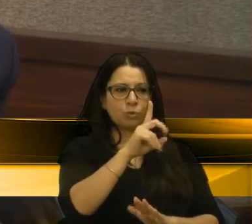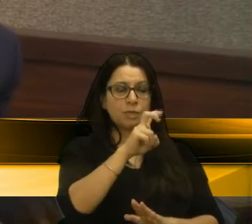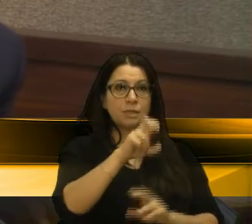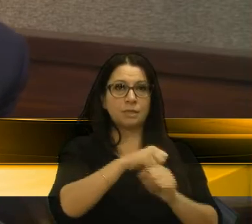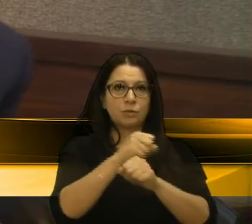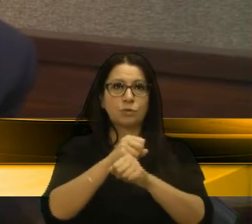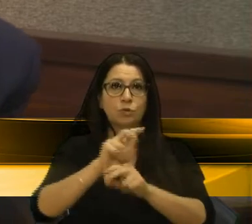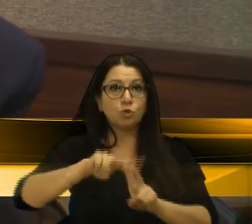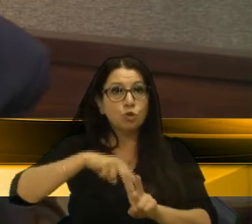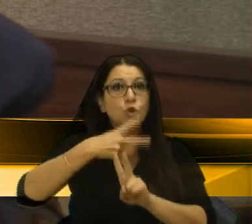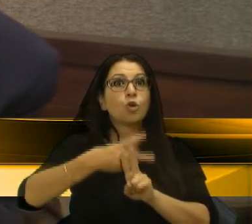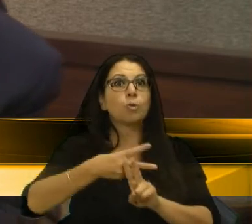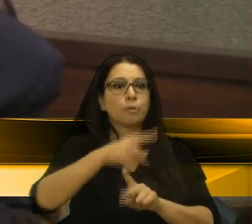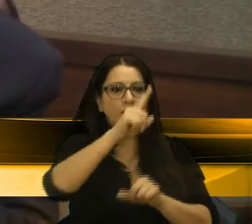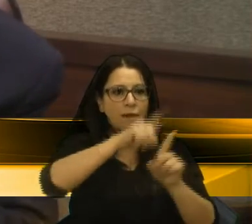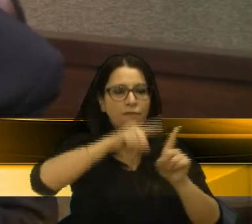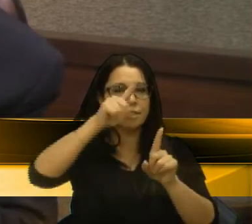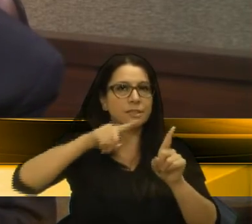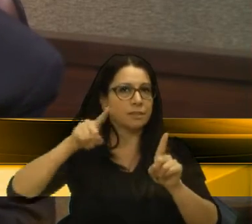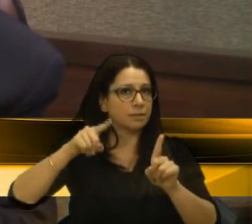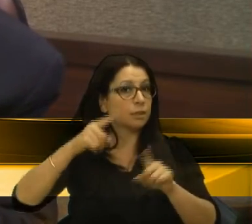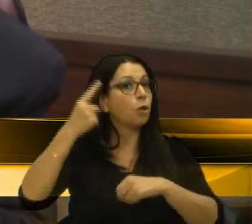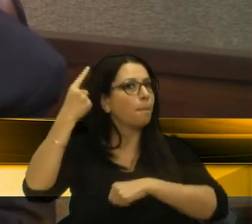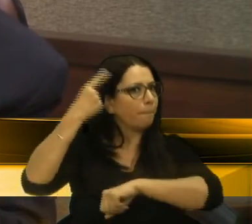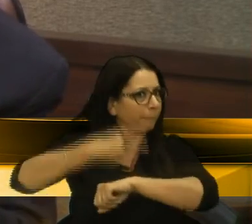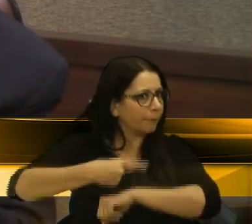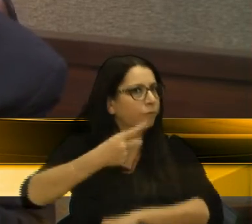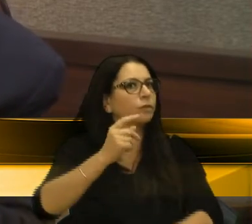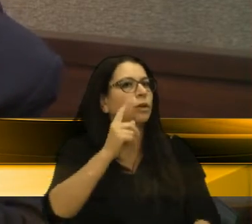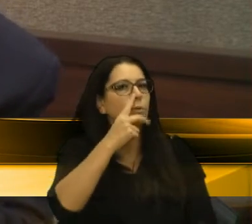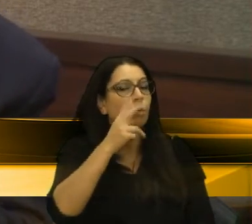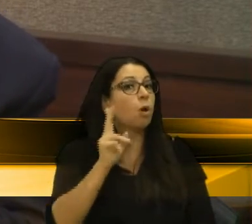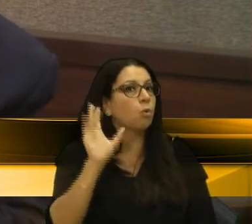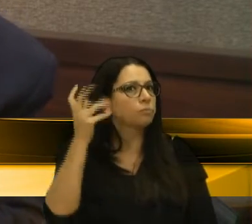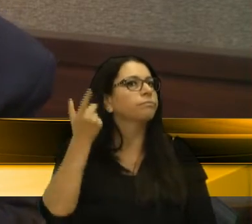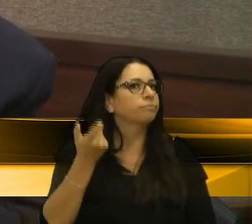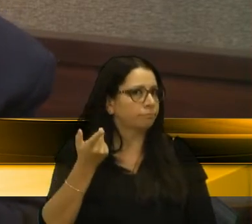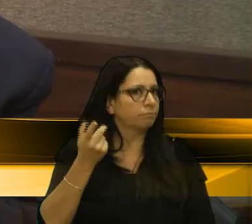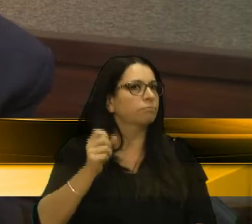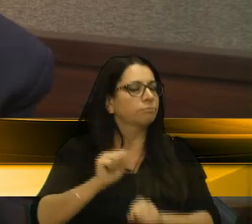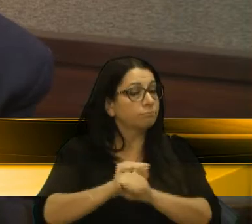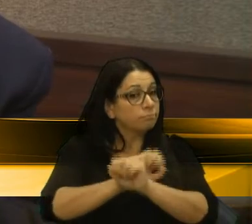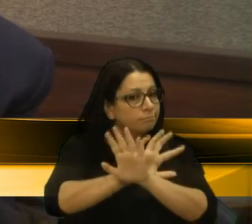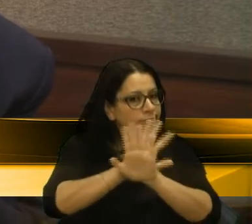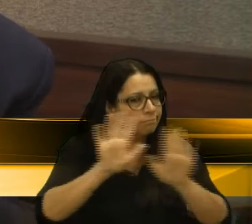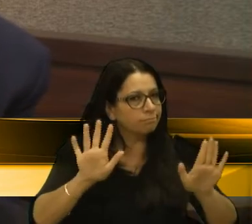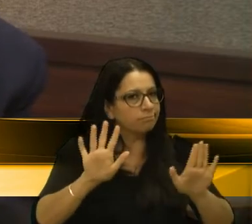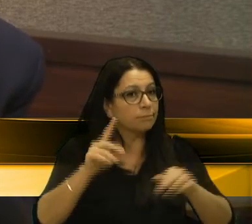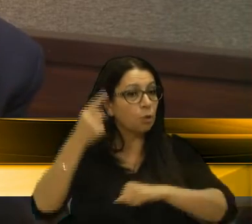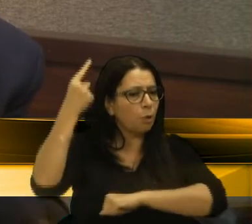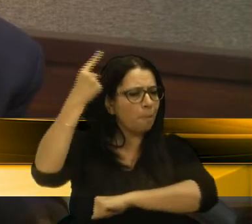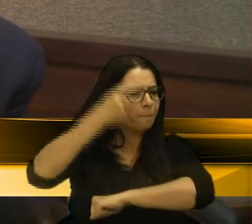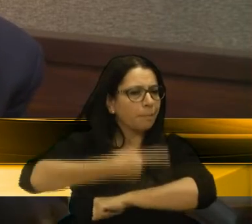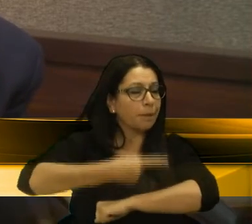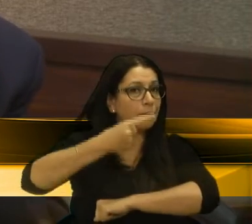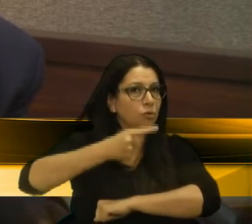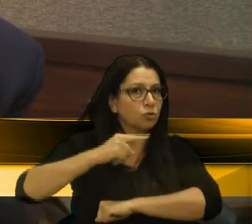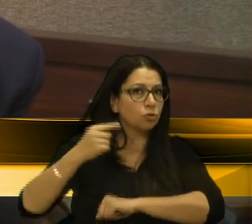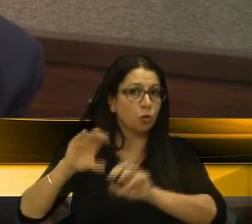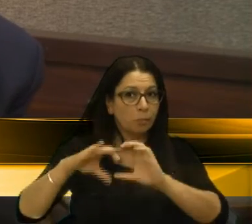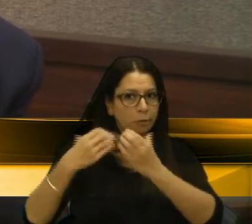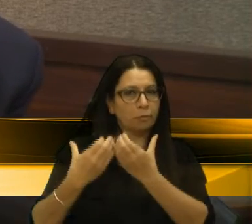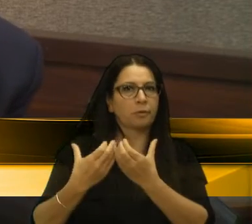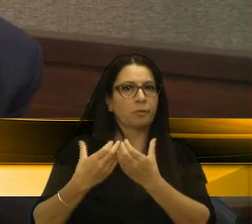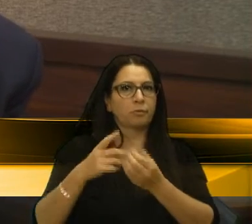do que a inflação. E o pedágio vai acontecer a mesma coisa. Então, nós precisamos de regras bem claras, pedágio comunitário, trecho de